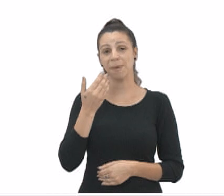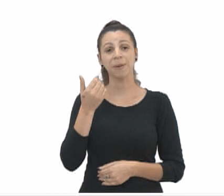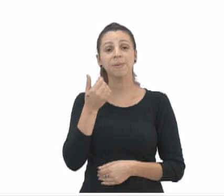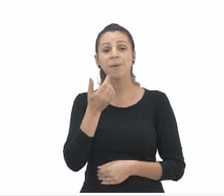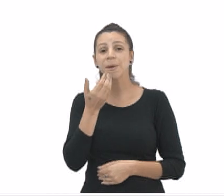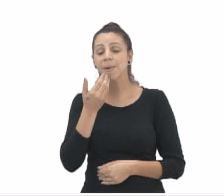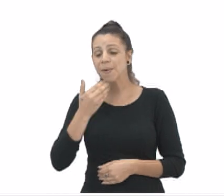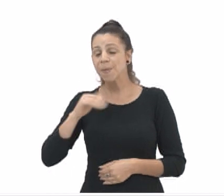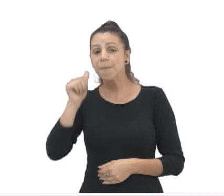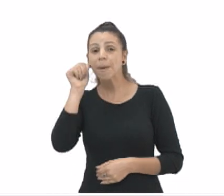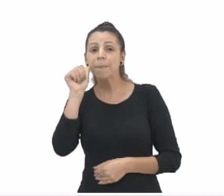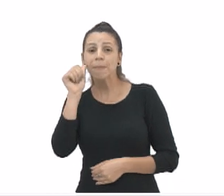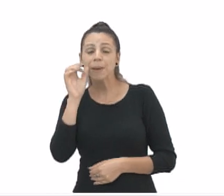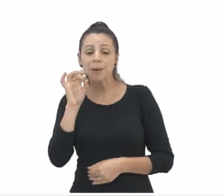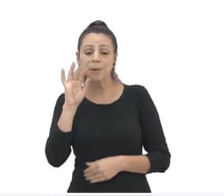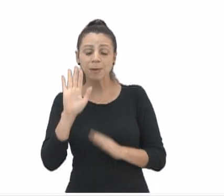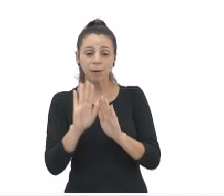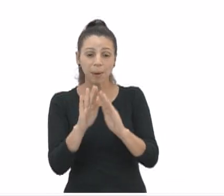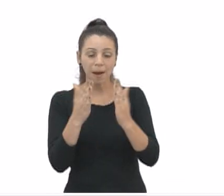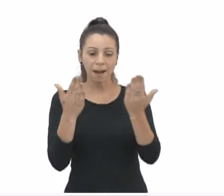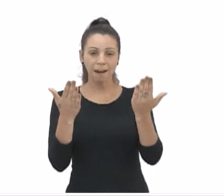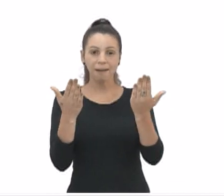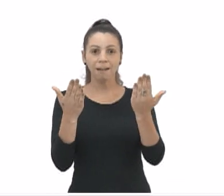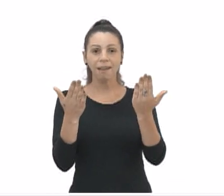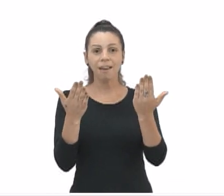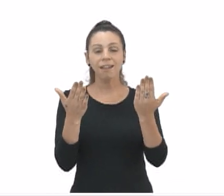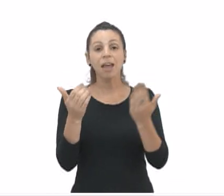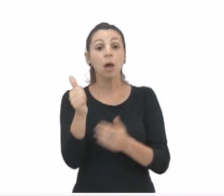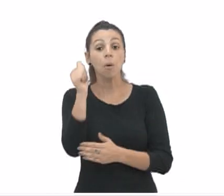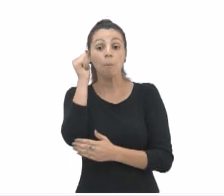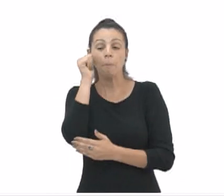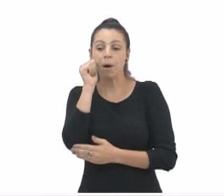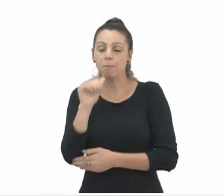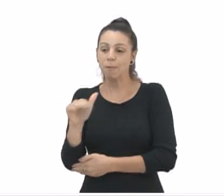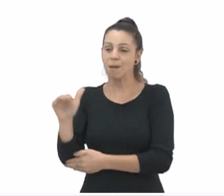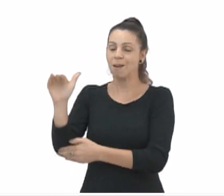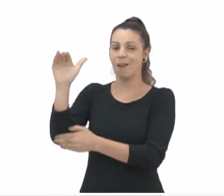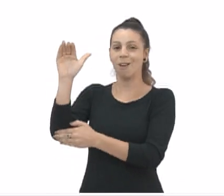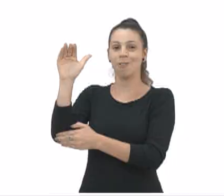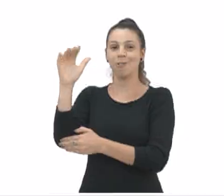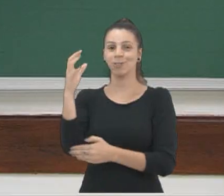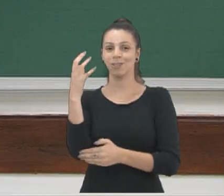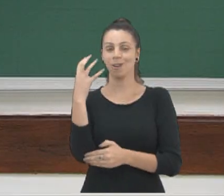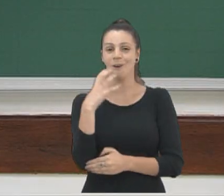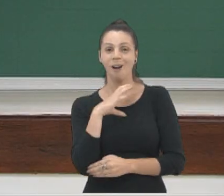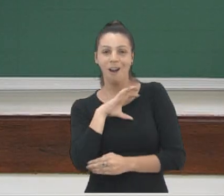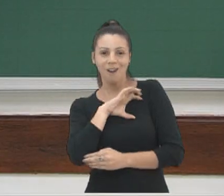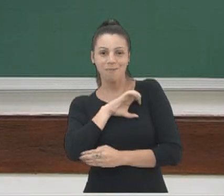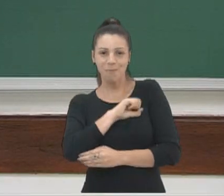com um livro. Era uma mulher com seu amante.